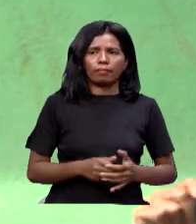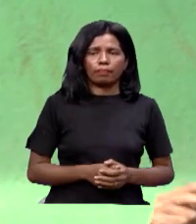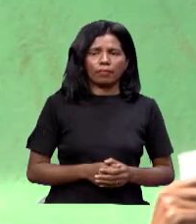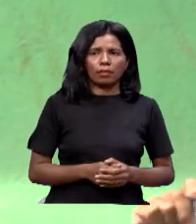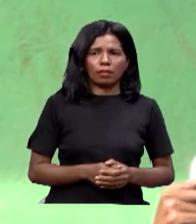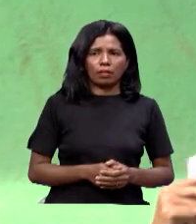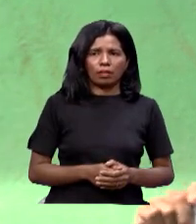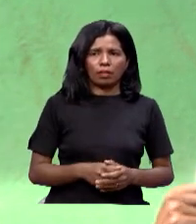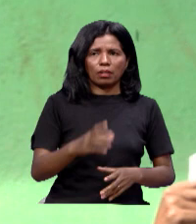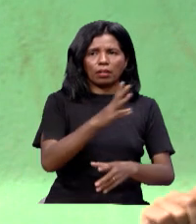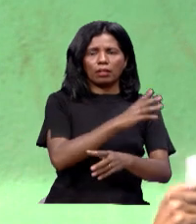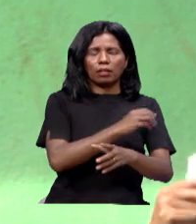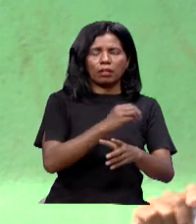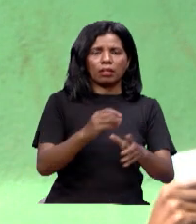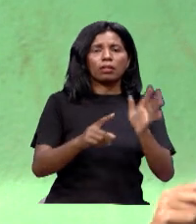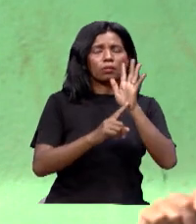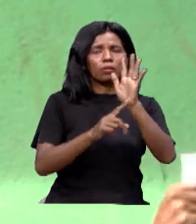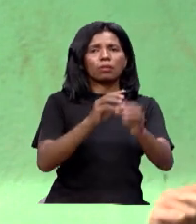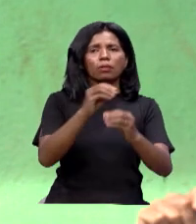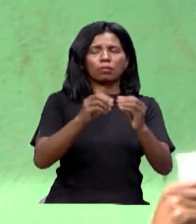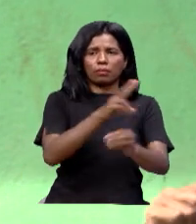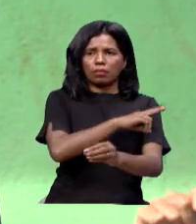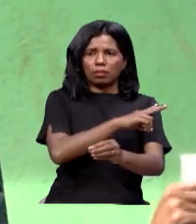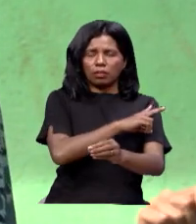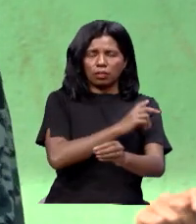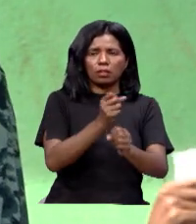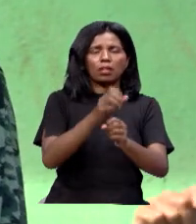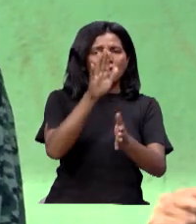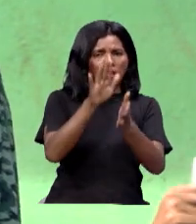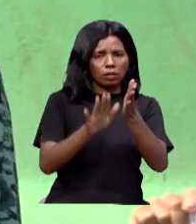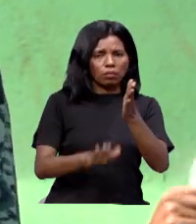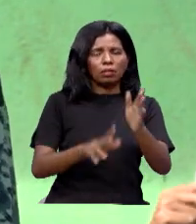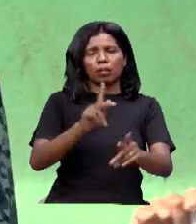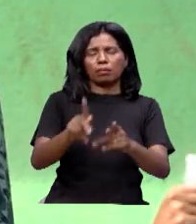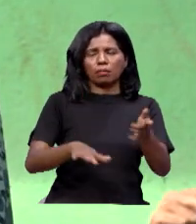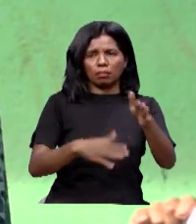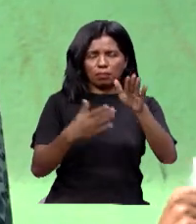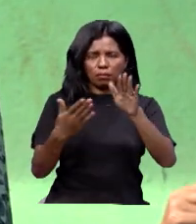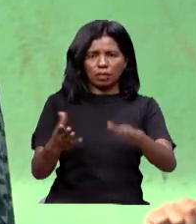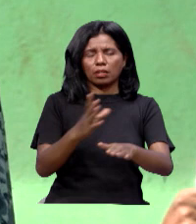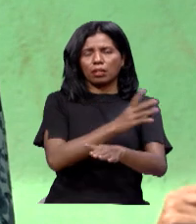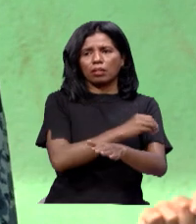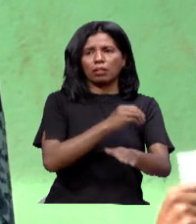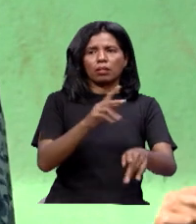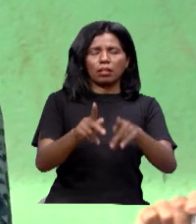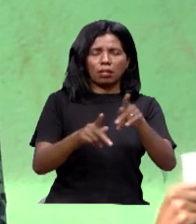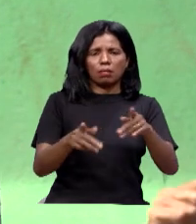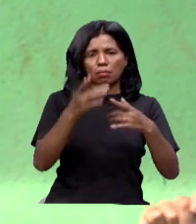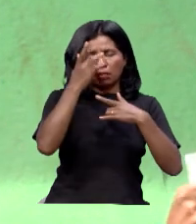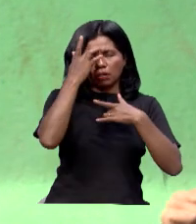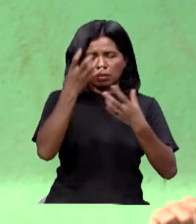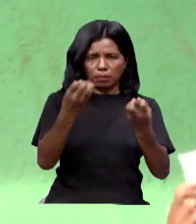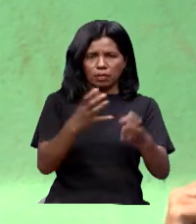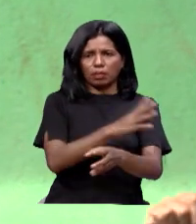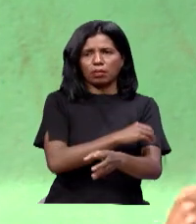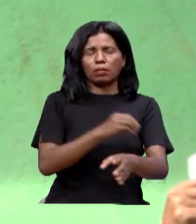Introdução vacina PCV ne. Certamente se reduz mortalidade, comorbilidade ou pneumonia.